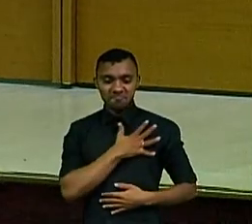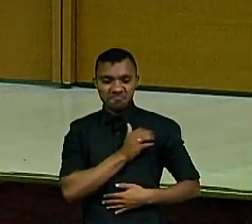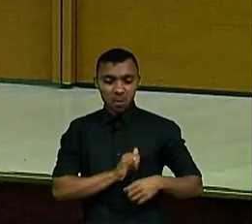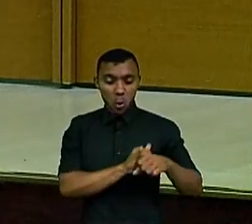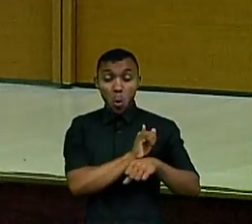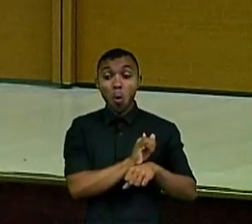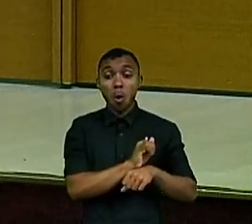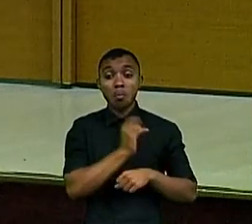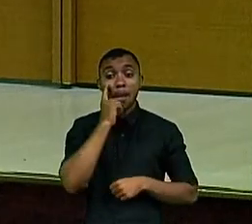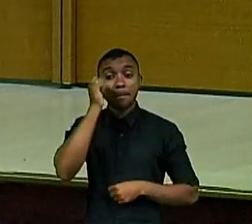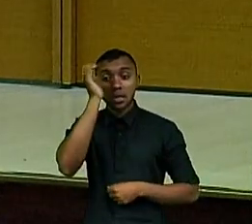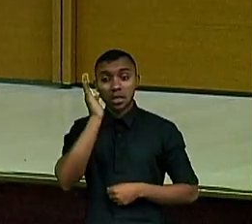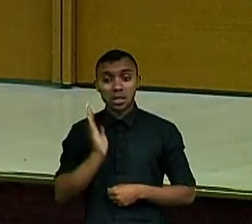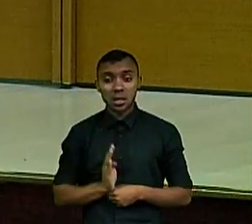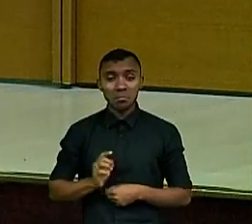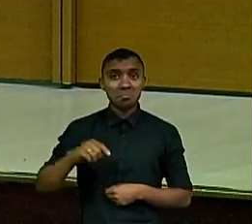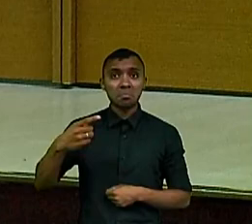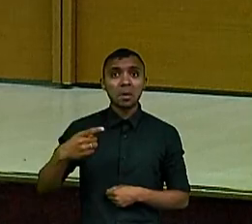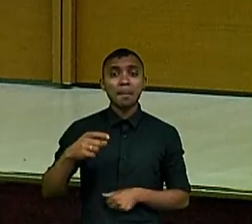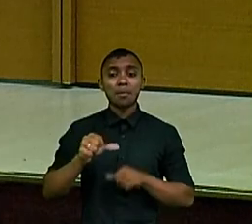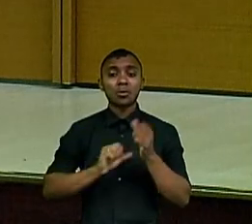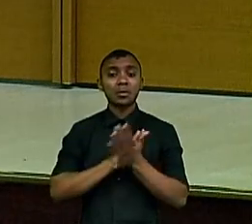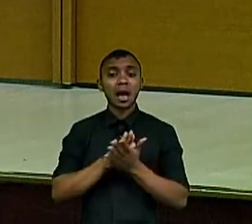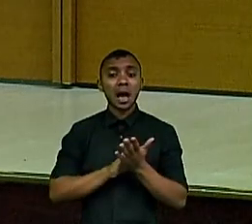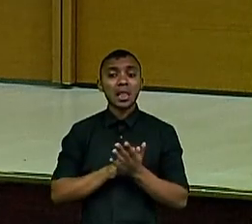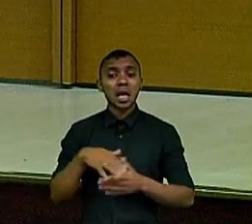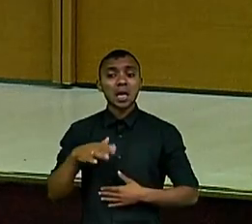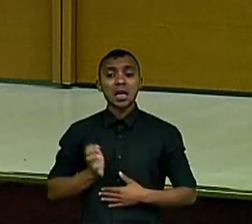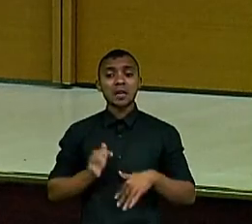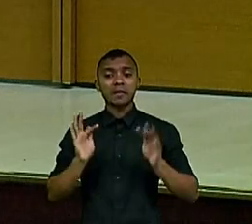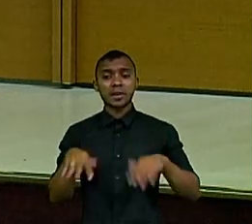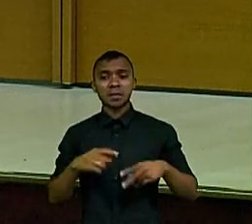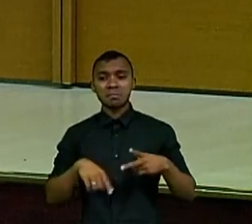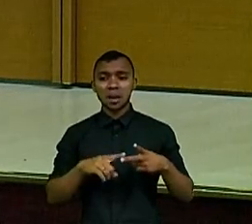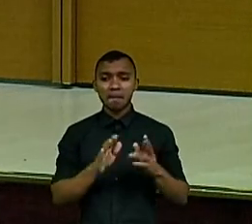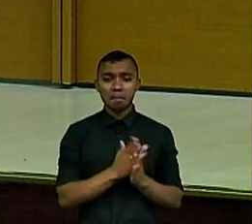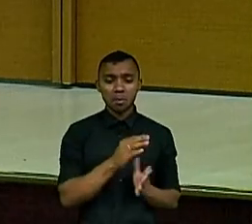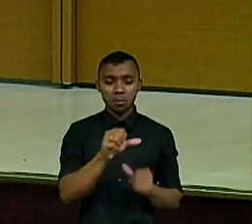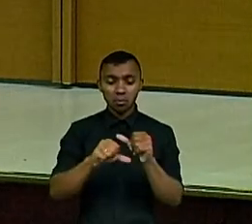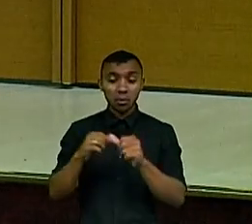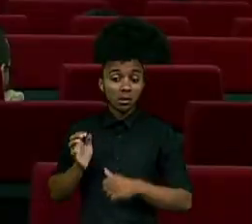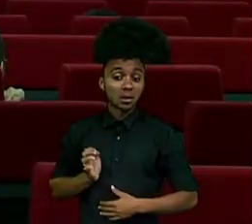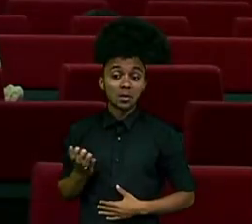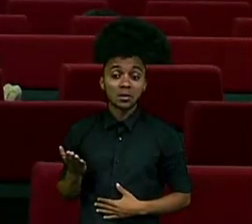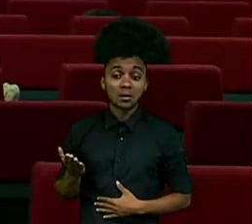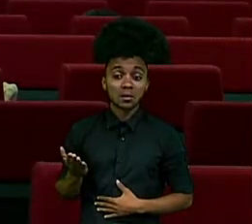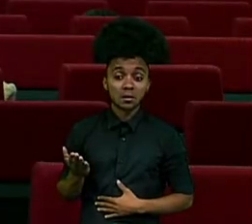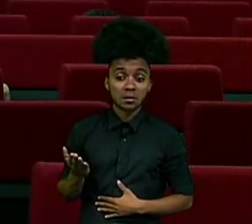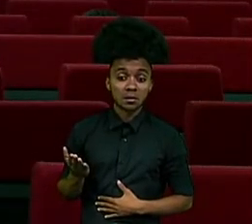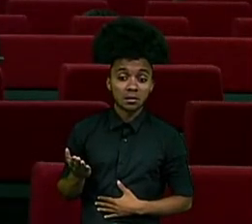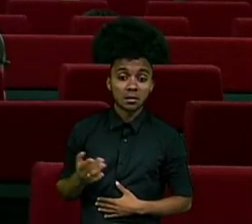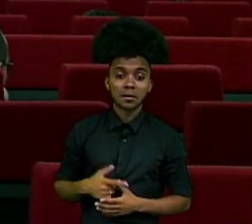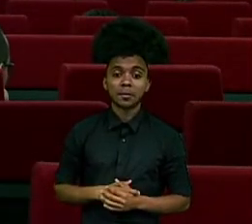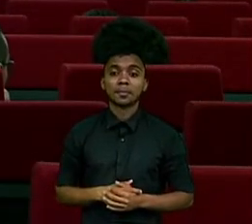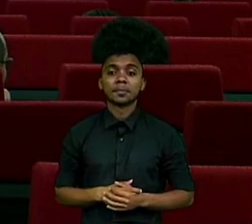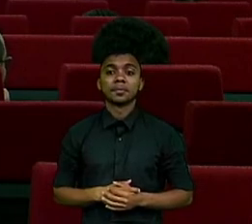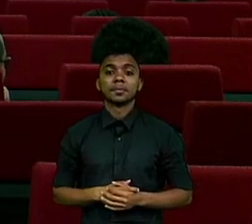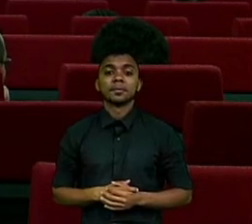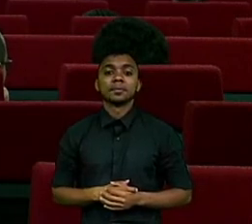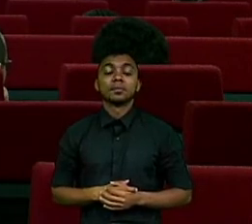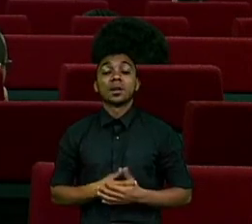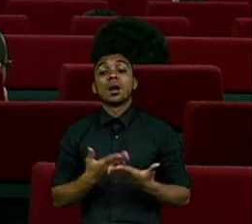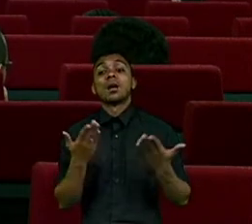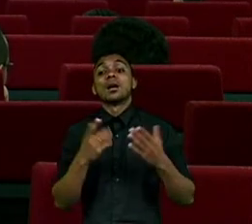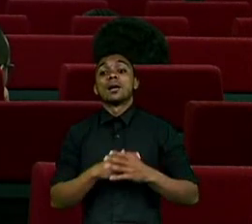élitista brasileira mudou Quem era rico deixou de ser rico que era pobre enriqueceu você eu pergunto